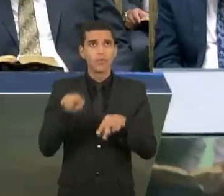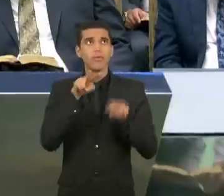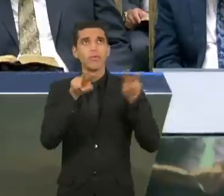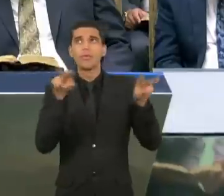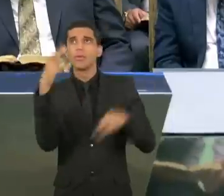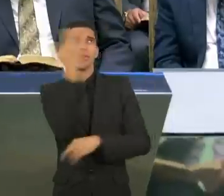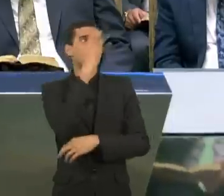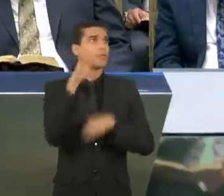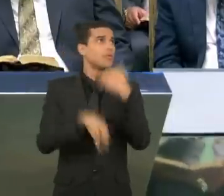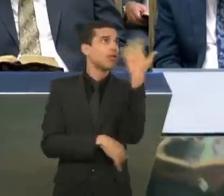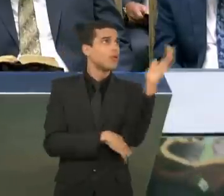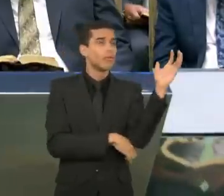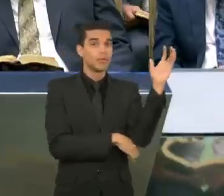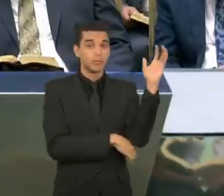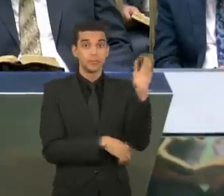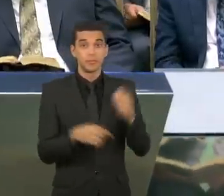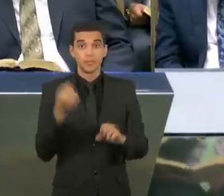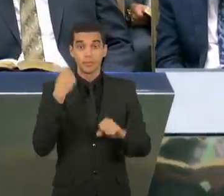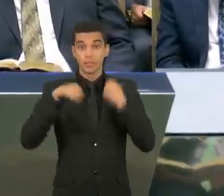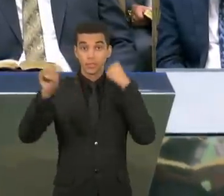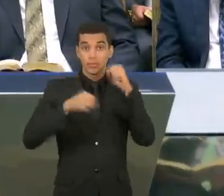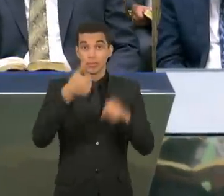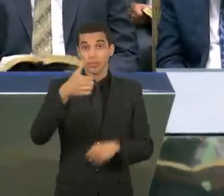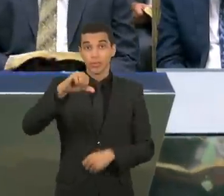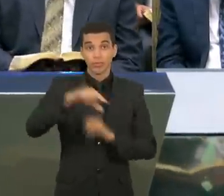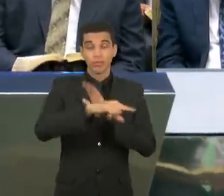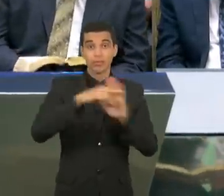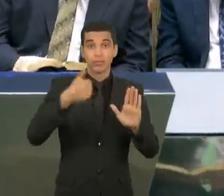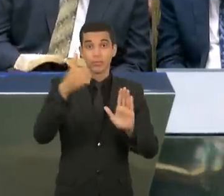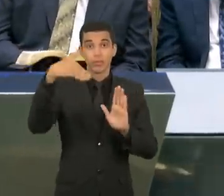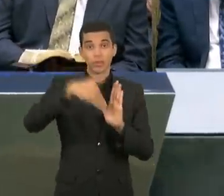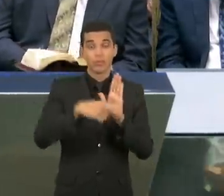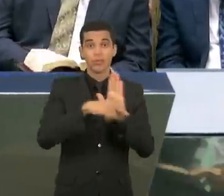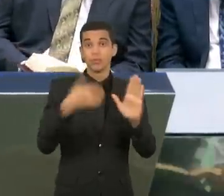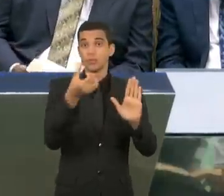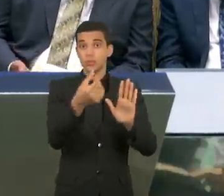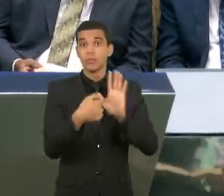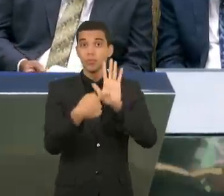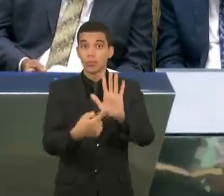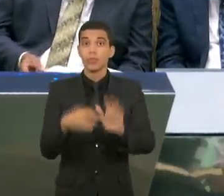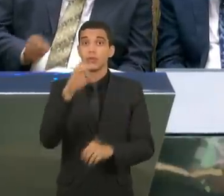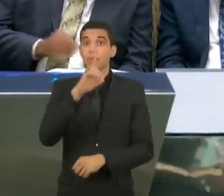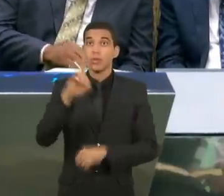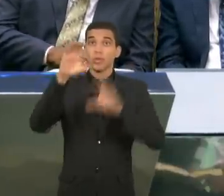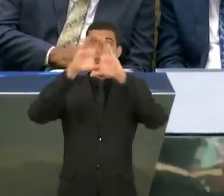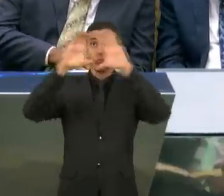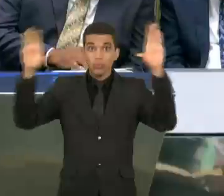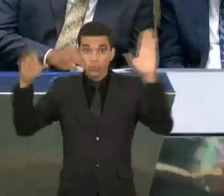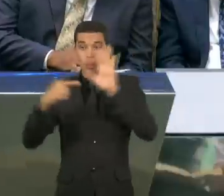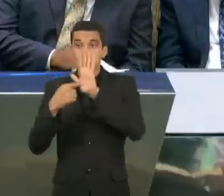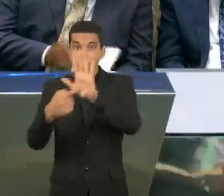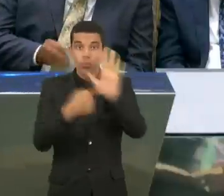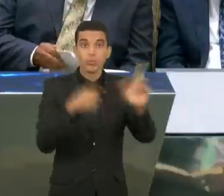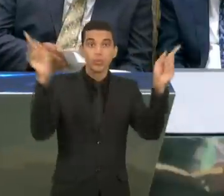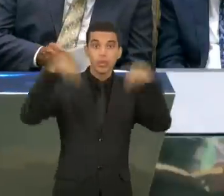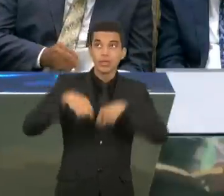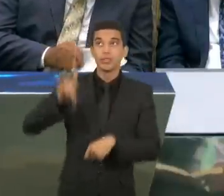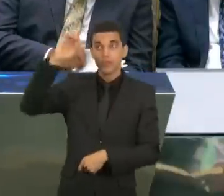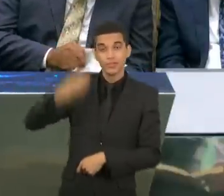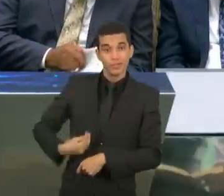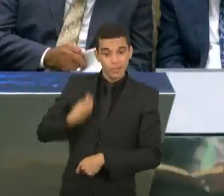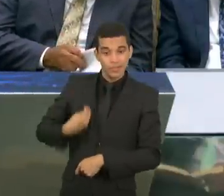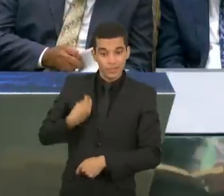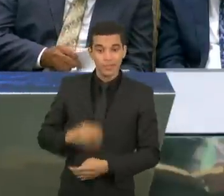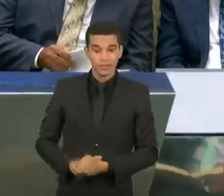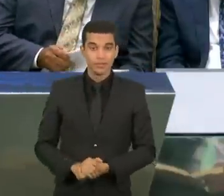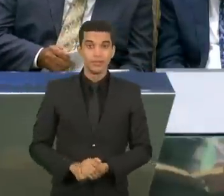Salmo 19, versículo 1 a 6. Os céus declaram a glória de Deus, o firmamento proclama a obra das suas mãos. Um dia fala